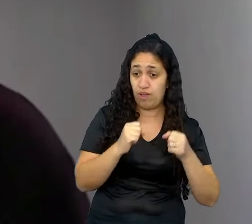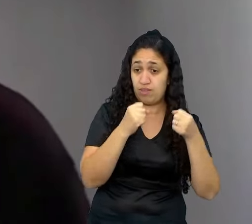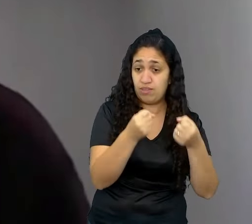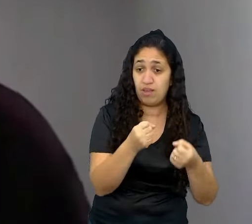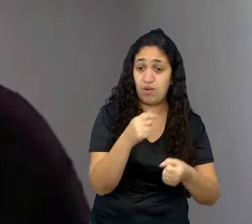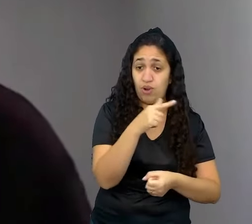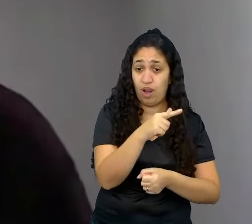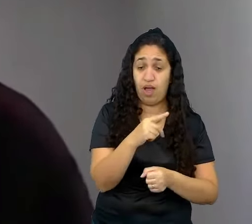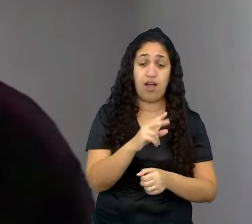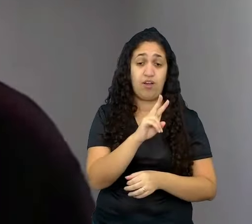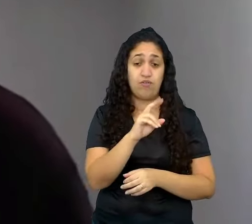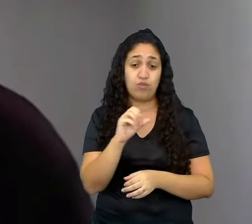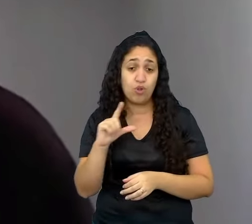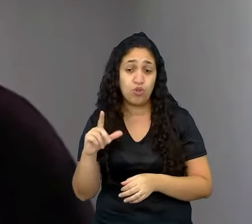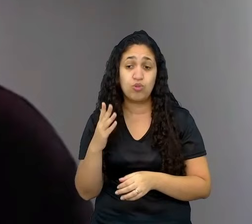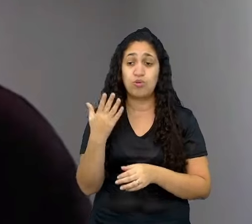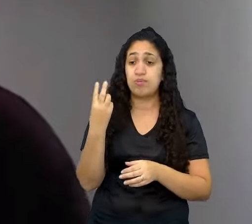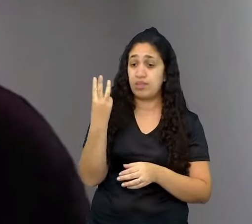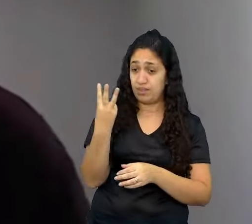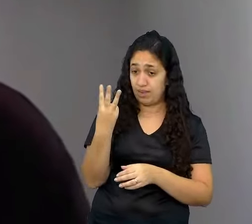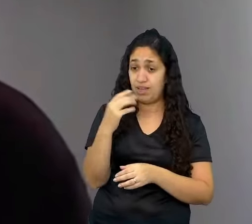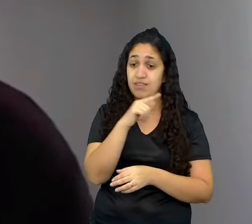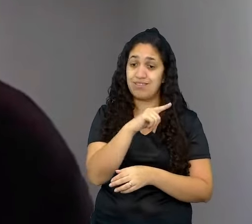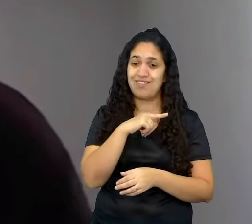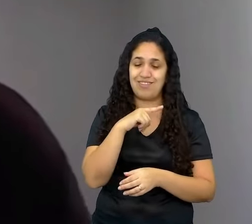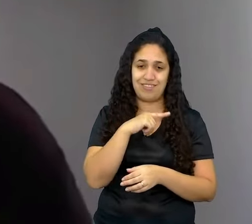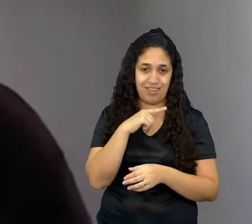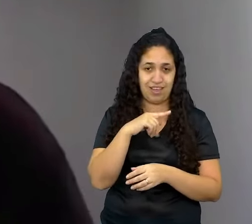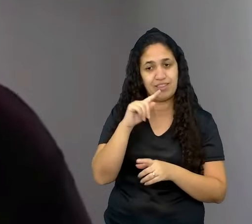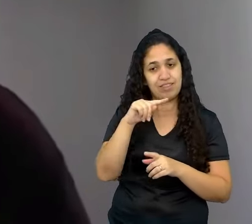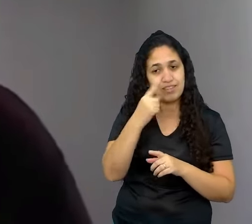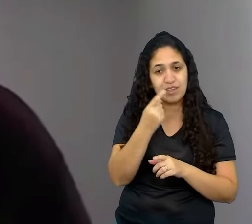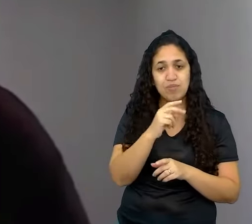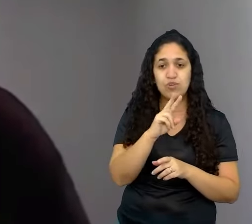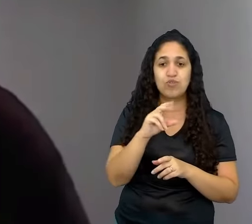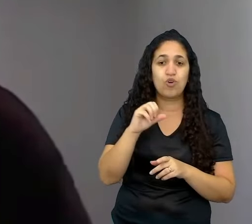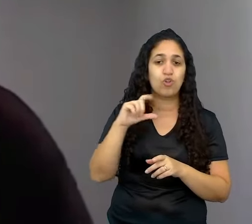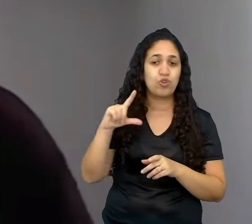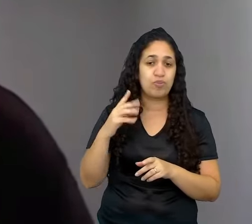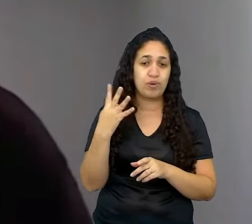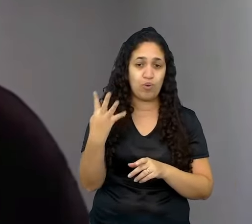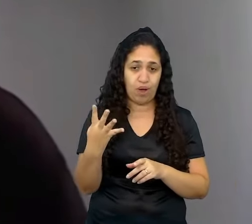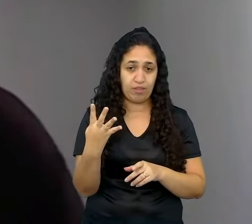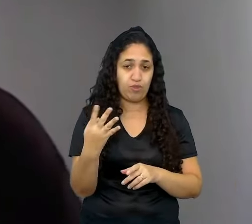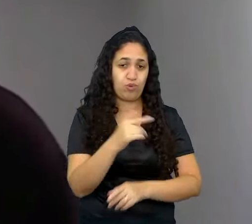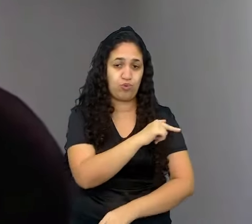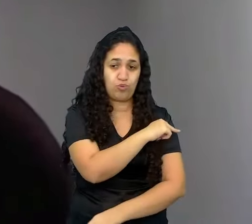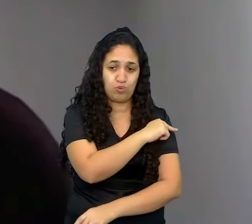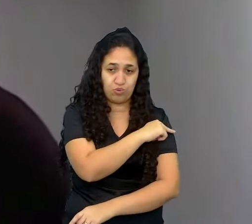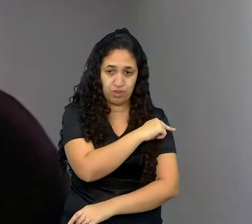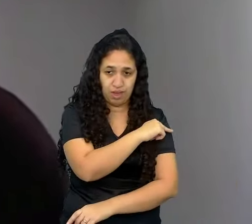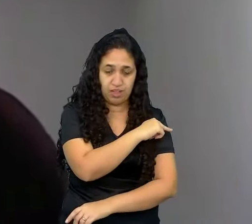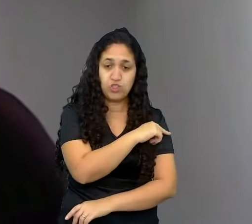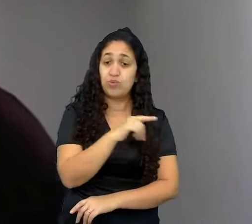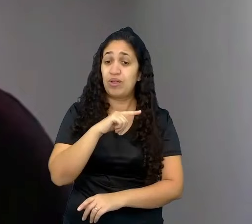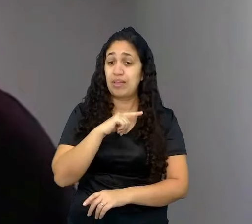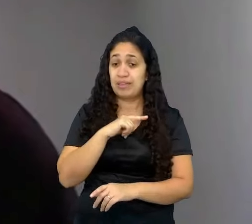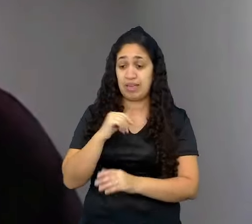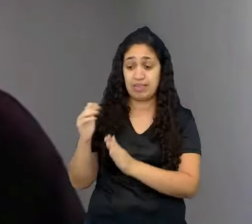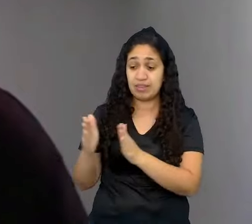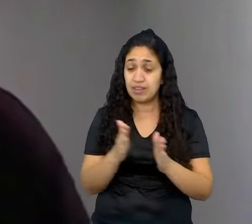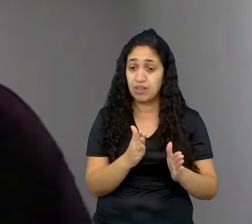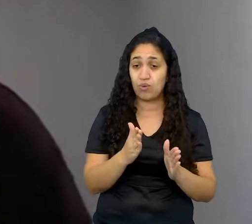do volume 3, a gente tem isso. E no volume 4 do 7º ano, nós também temos na SA4,